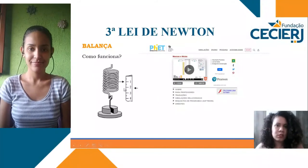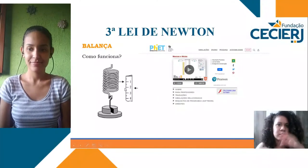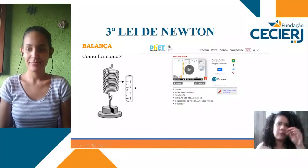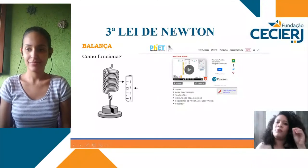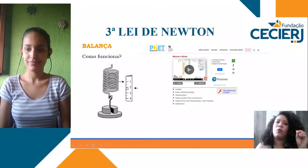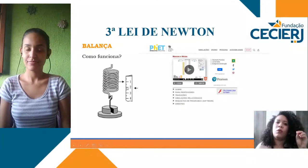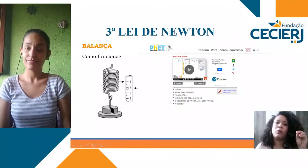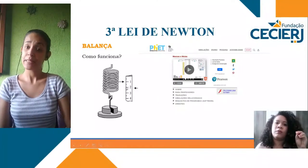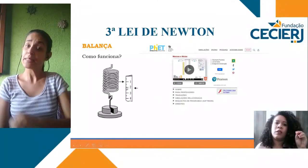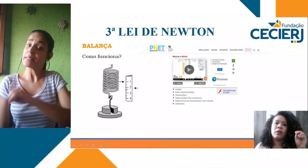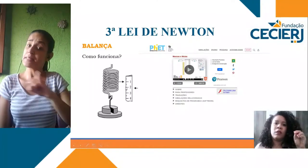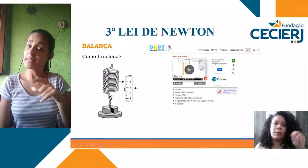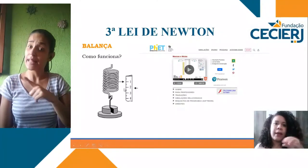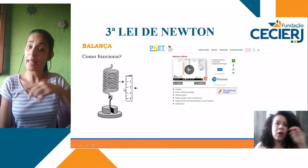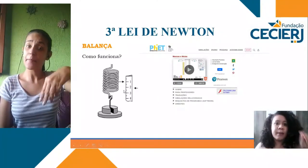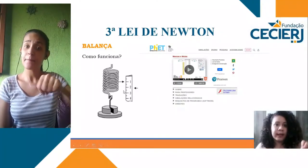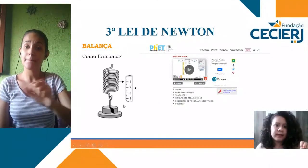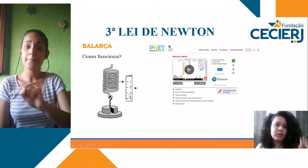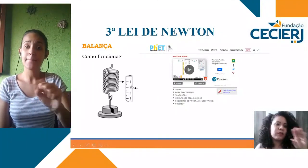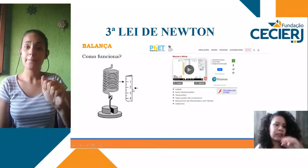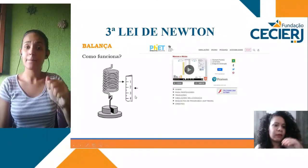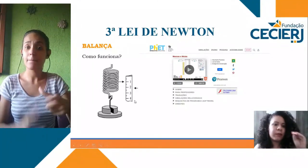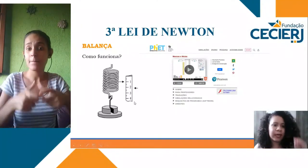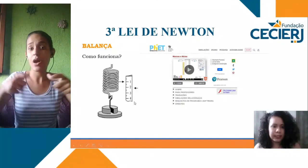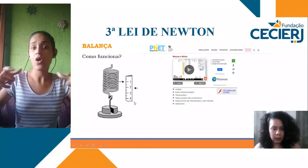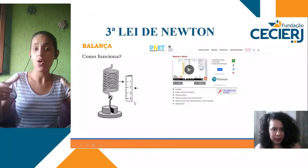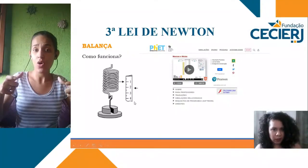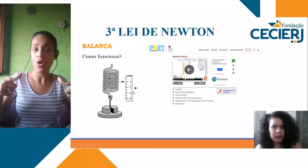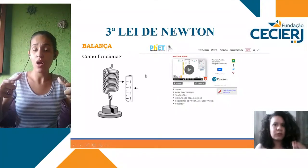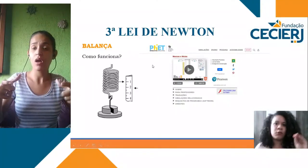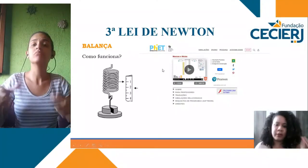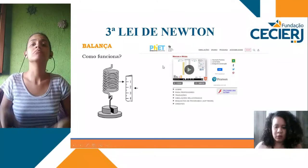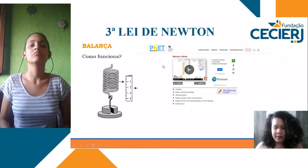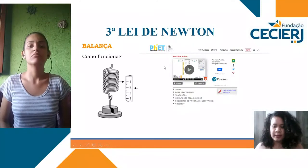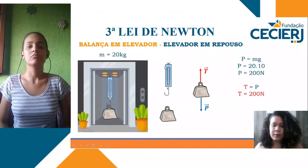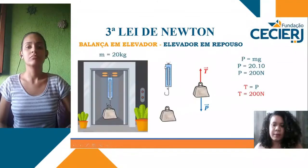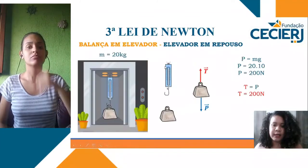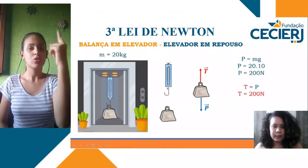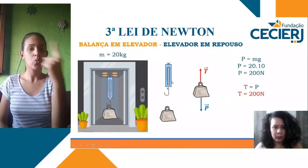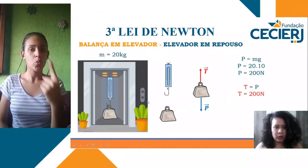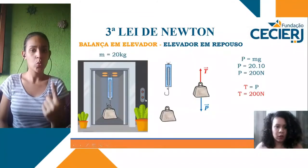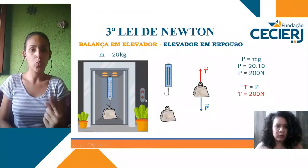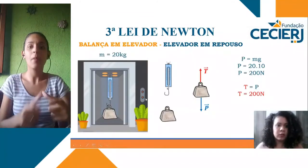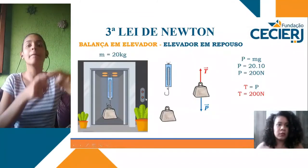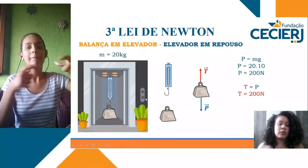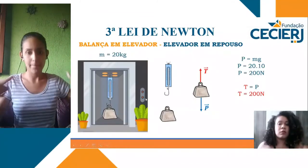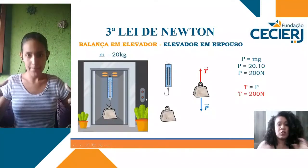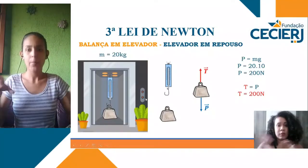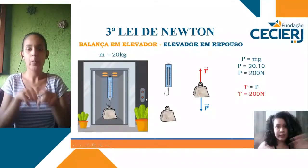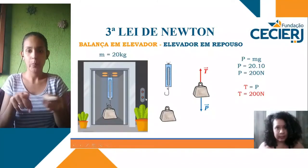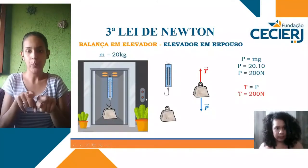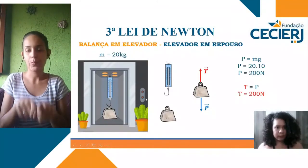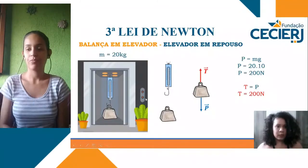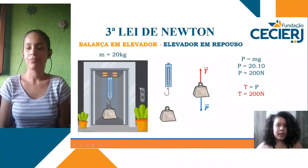pezinho. Se for maior massa, a gente vai ter uma marcação maior. Se for menor massa, uma marcação menor. Então, o